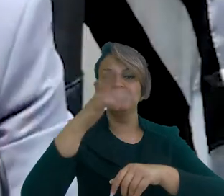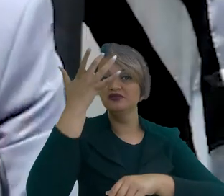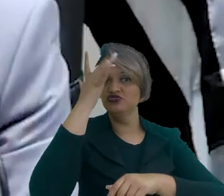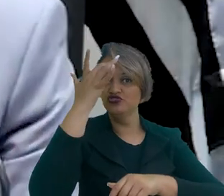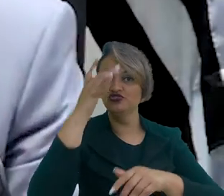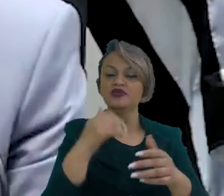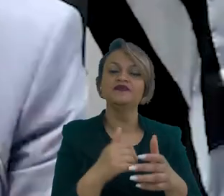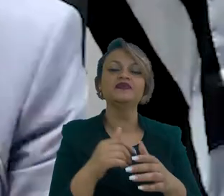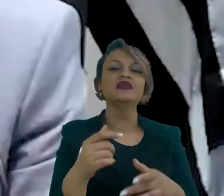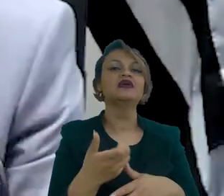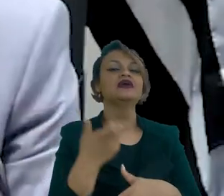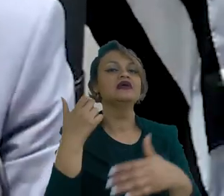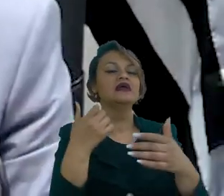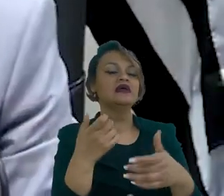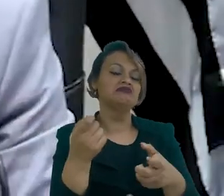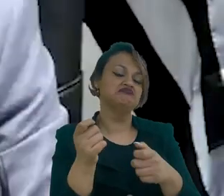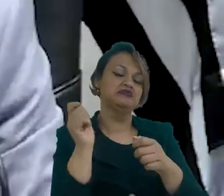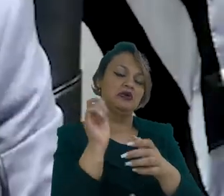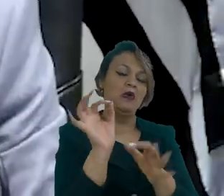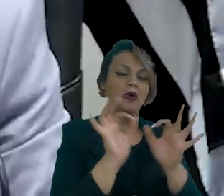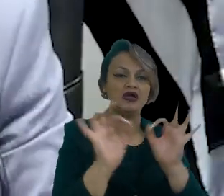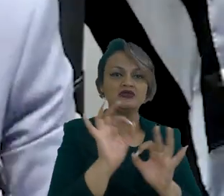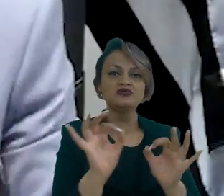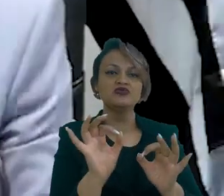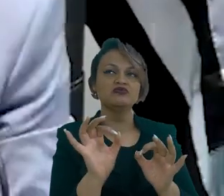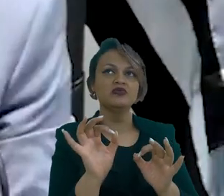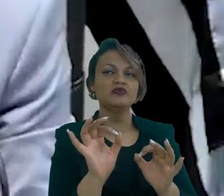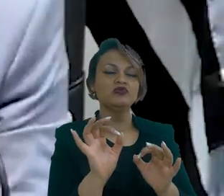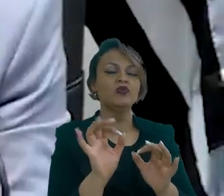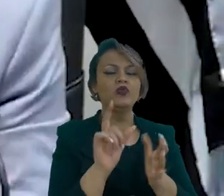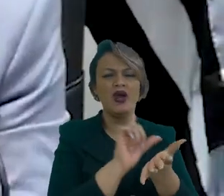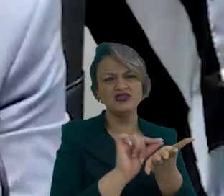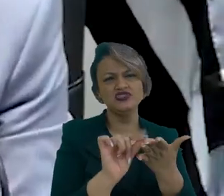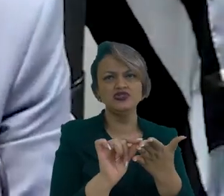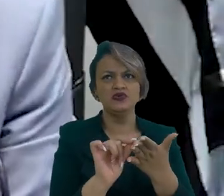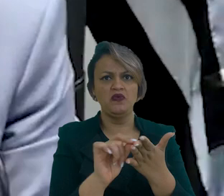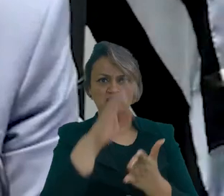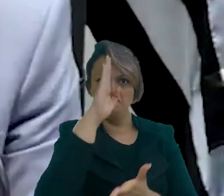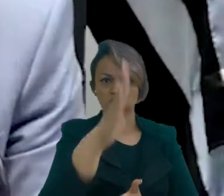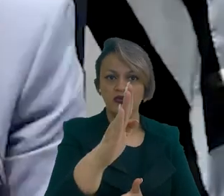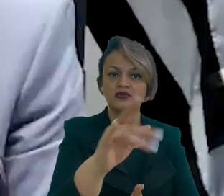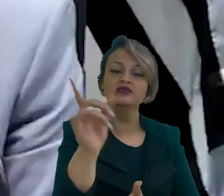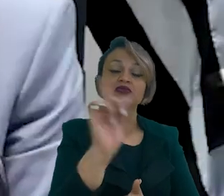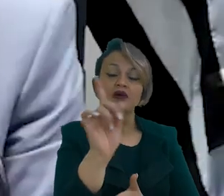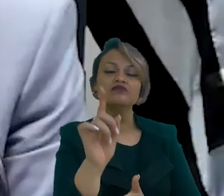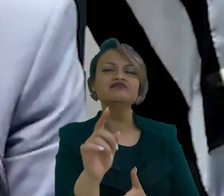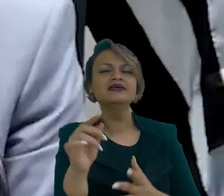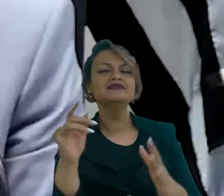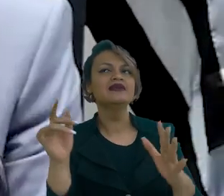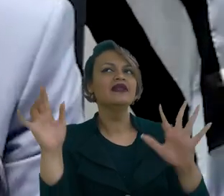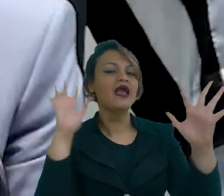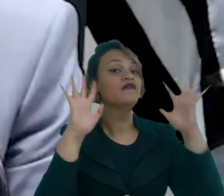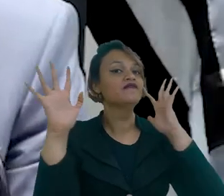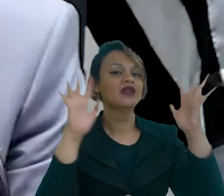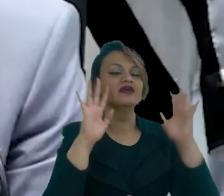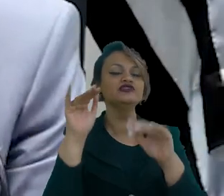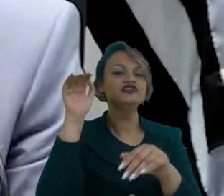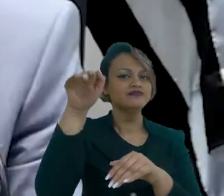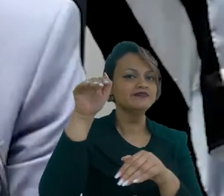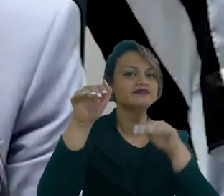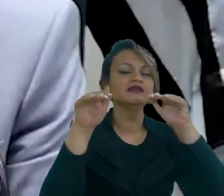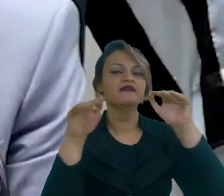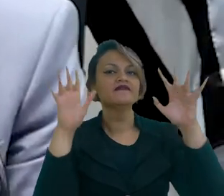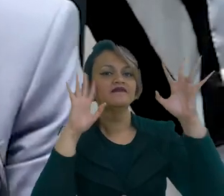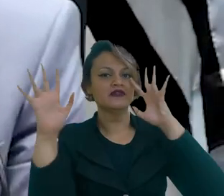indiano ele escreveu um trabalho não é um trabalho propriamente dogmático mas é um trabalho que levanta algumas questões